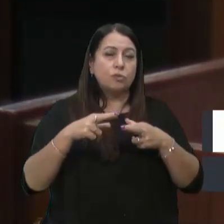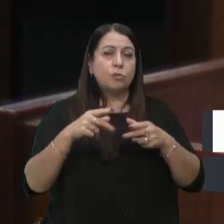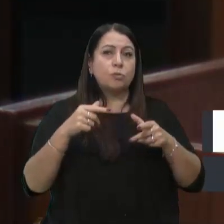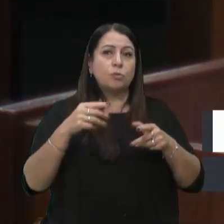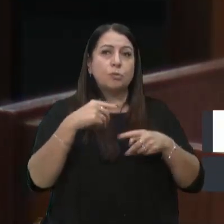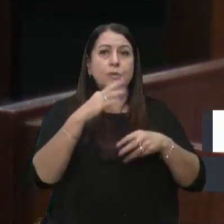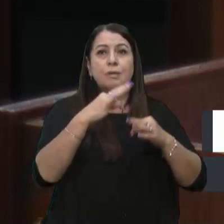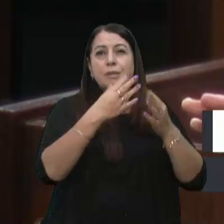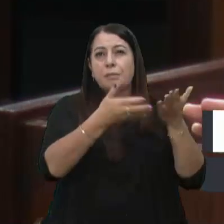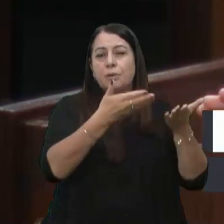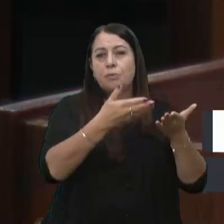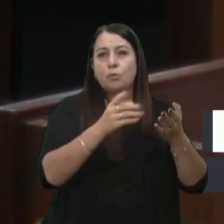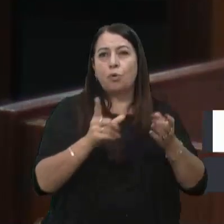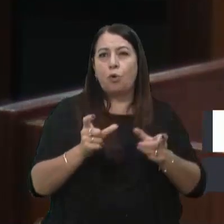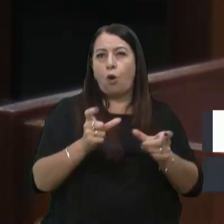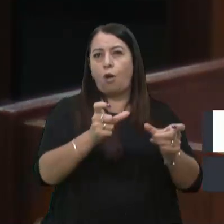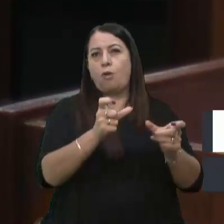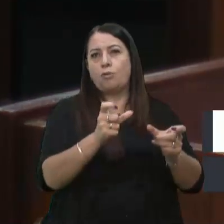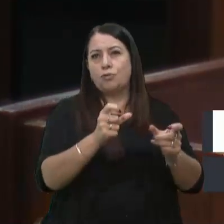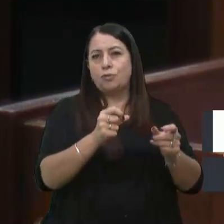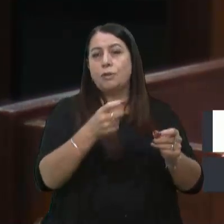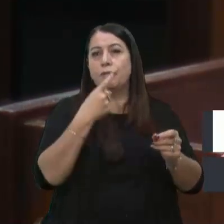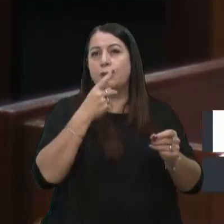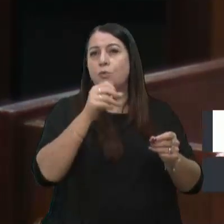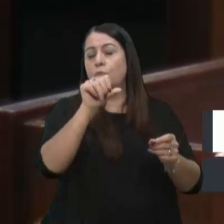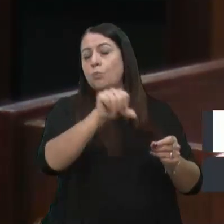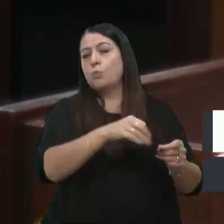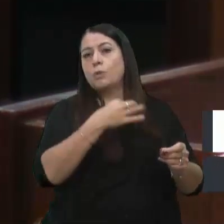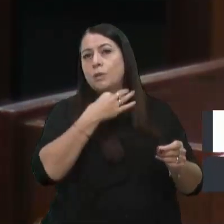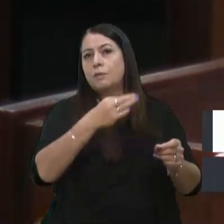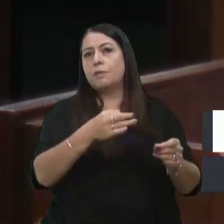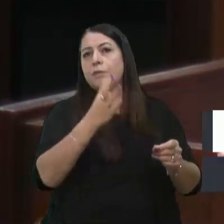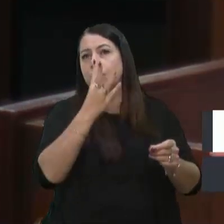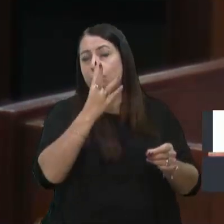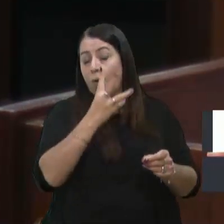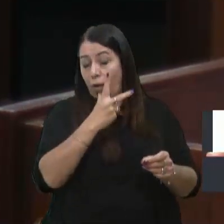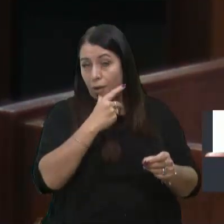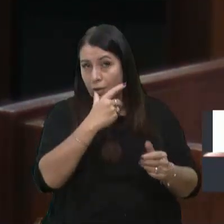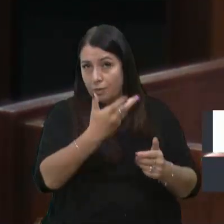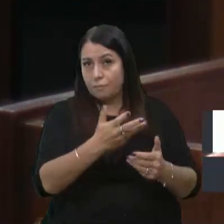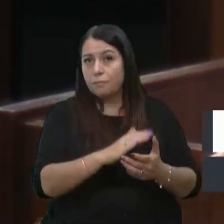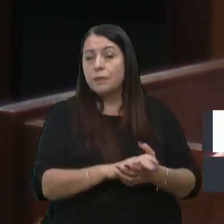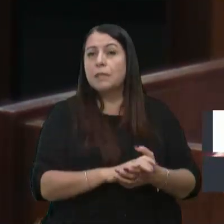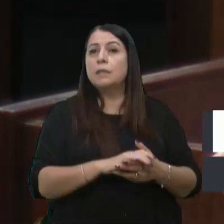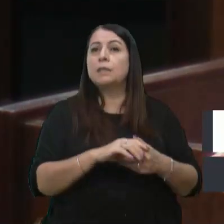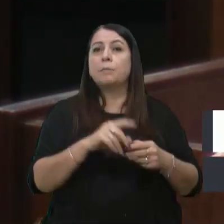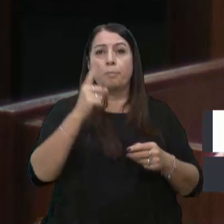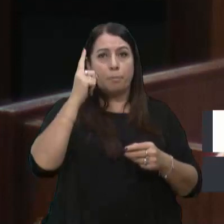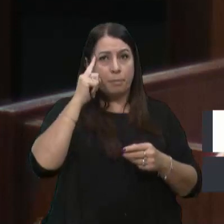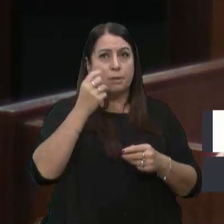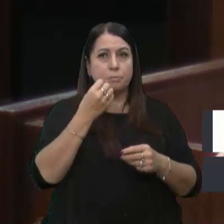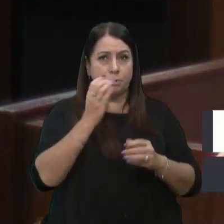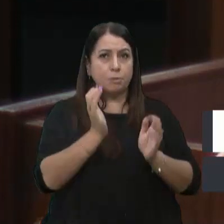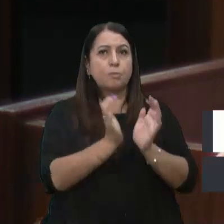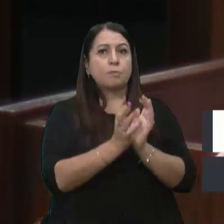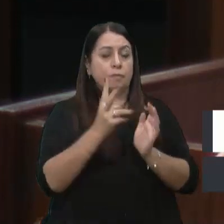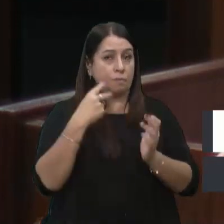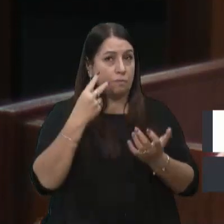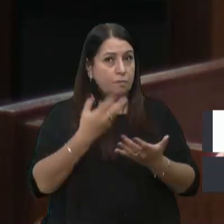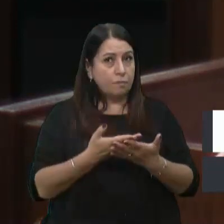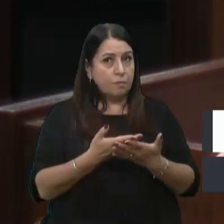do Hospital Geral todo mundo reclamando do péssimo atendimento da morosidade então pensem bem colegas vereadores